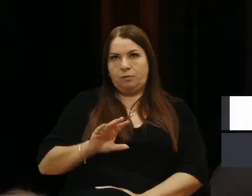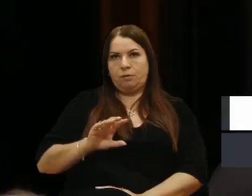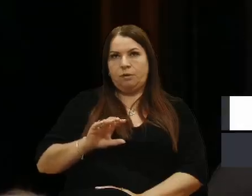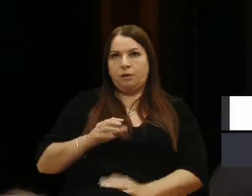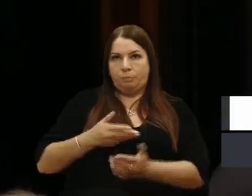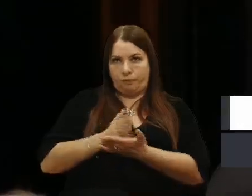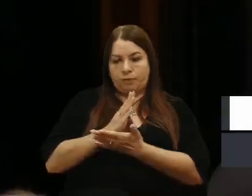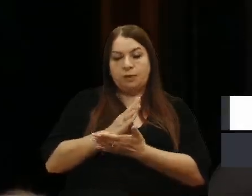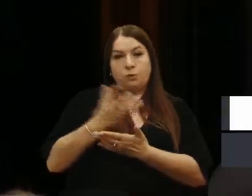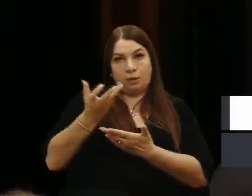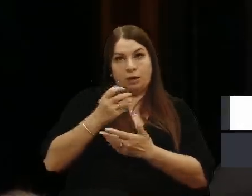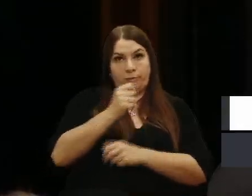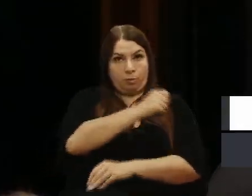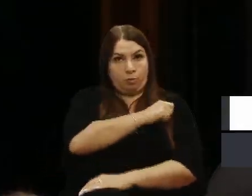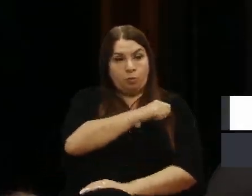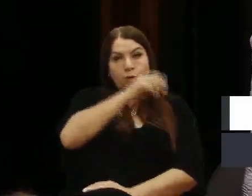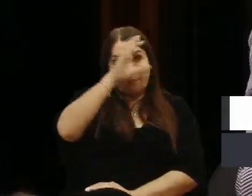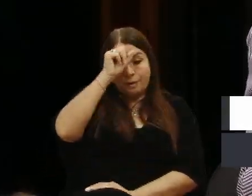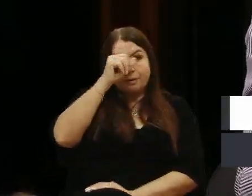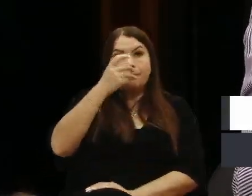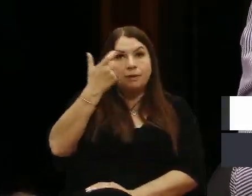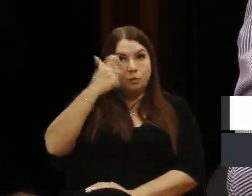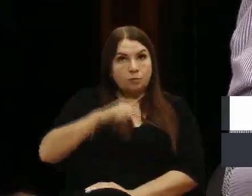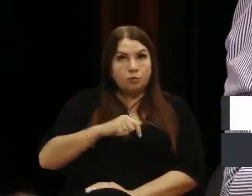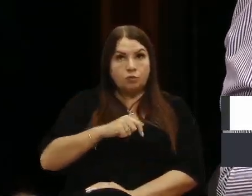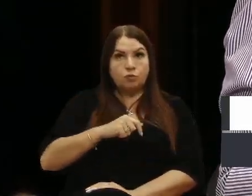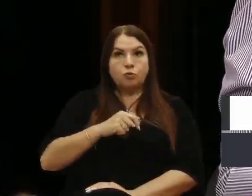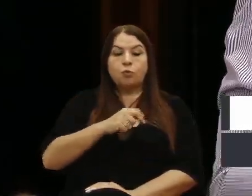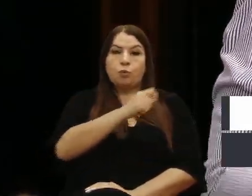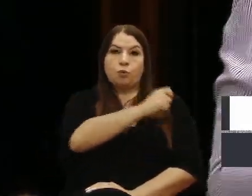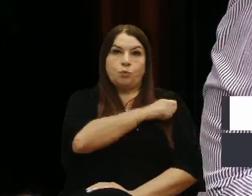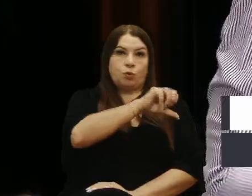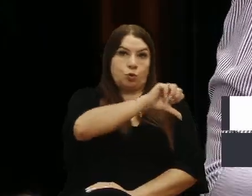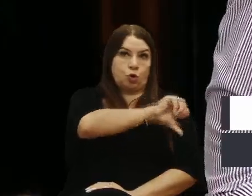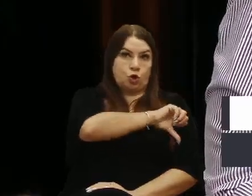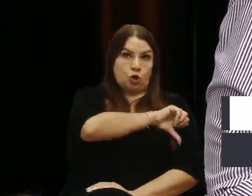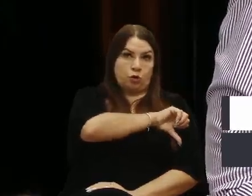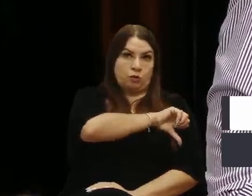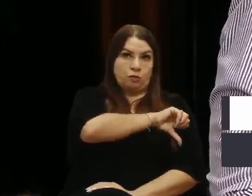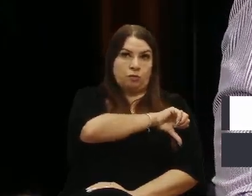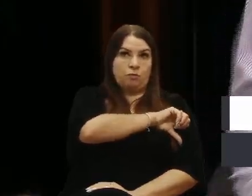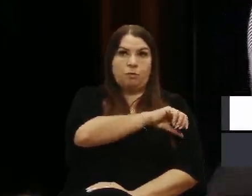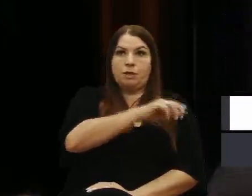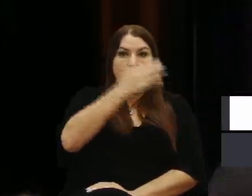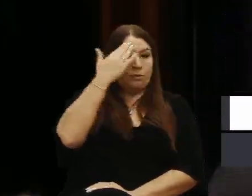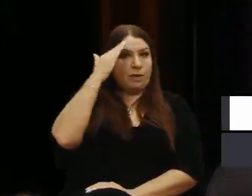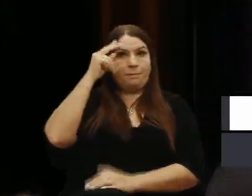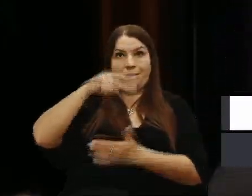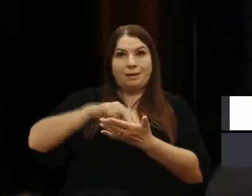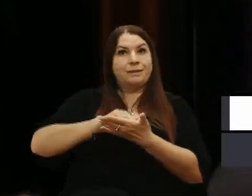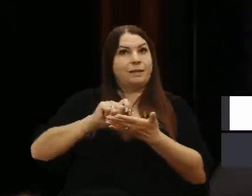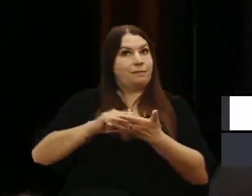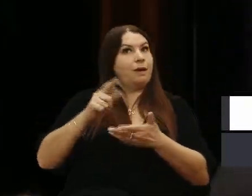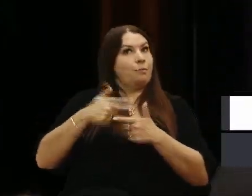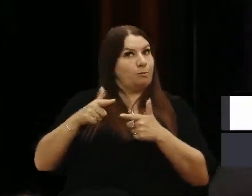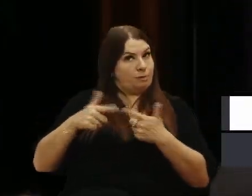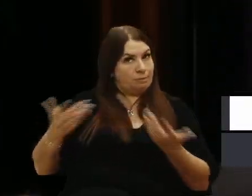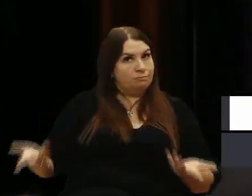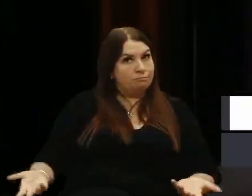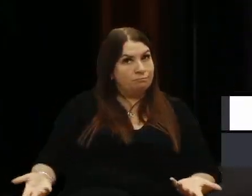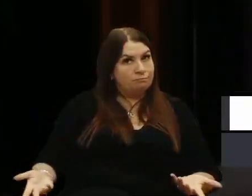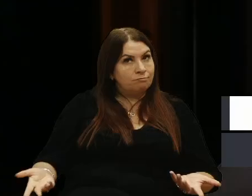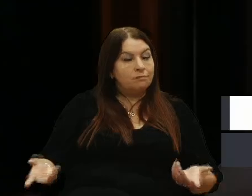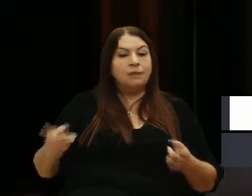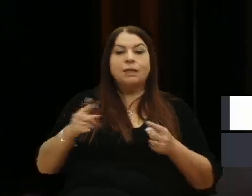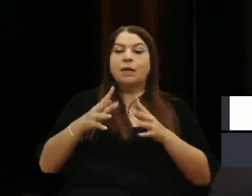aprovação, quero que meus alunos aprendam. Mas acho que um aluno que chega no 9º ano sendo pré-SILAB, qual é o problema? Então a minha ressalva, vereadora, é